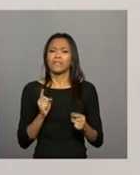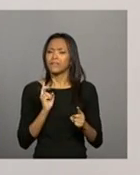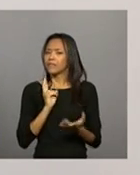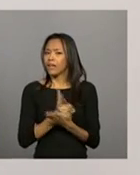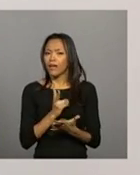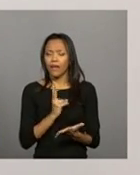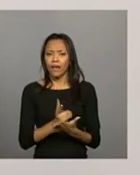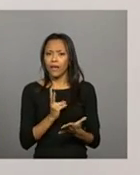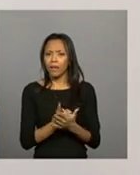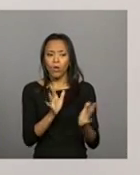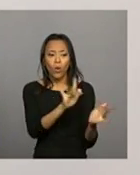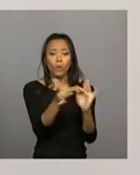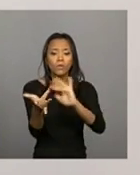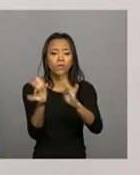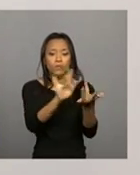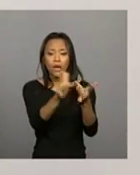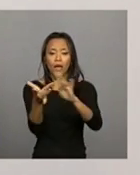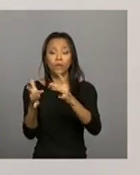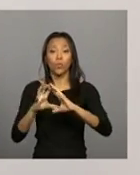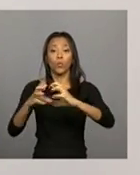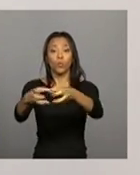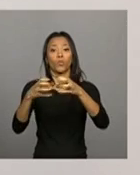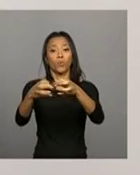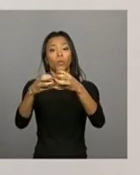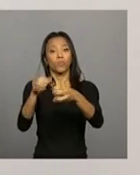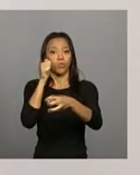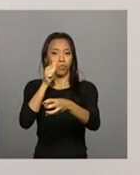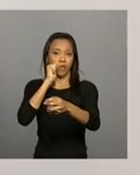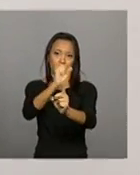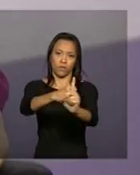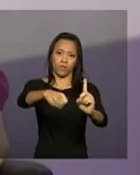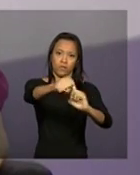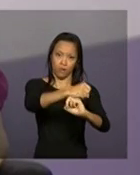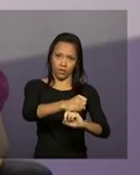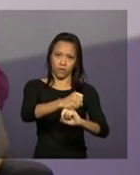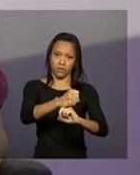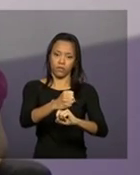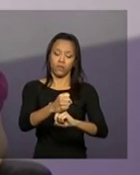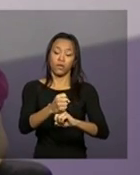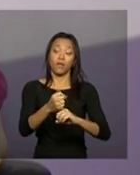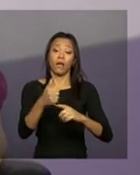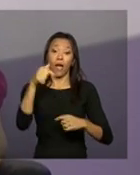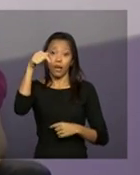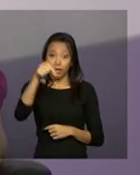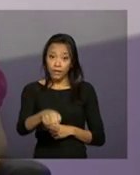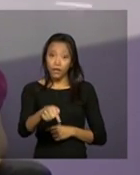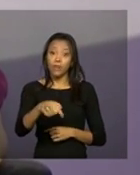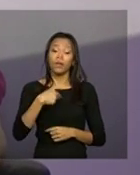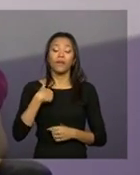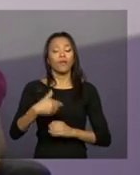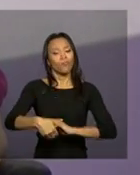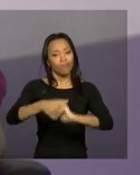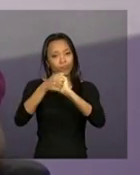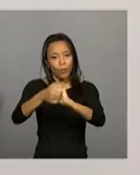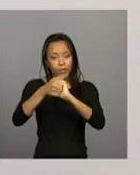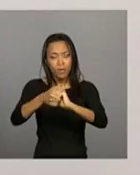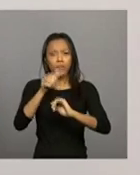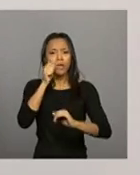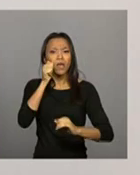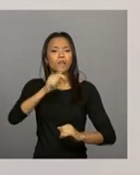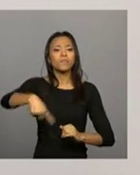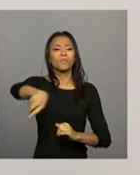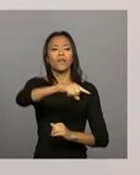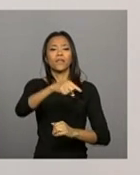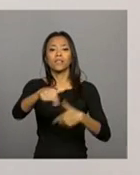articulado com o movimento social de mulheres. E aqui eu cumprimento as conselheiras do Conselho Nacional de